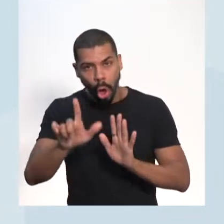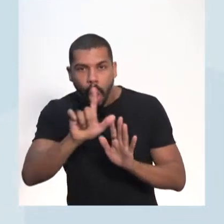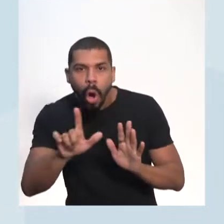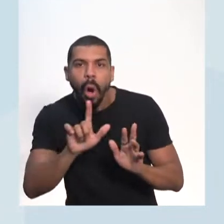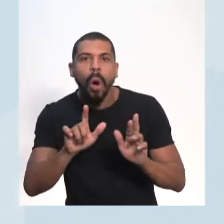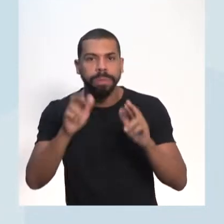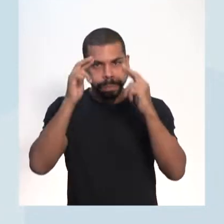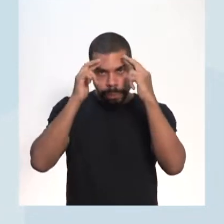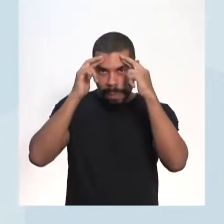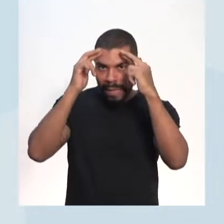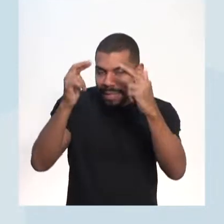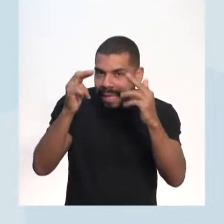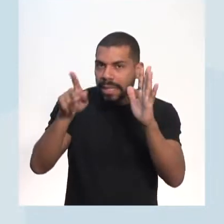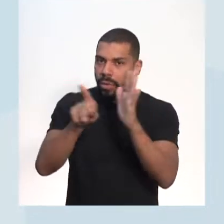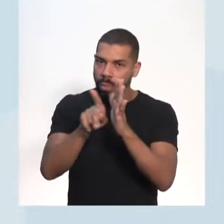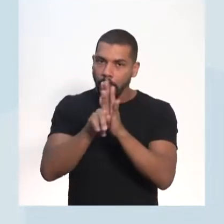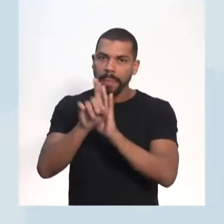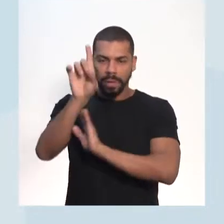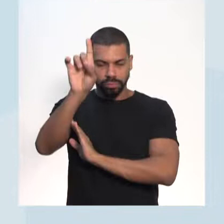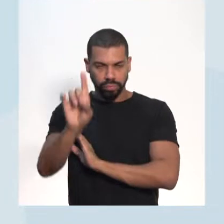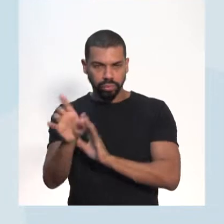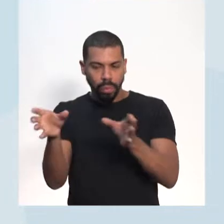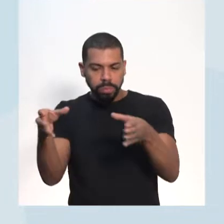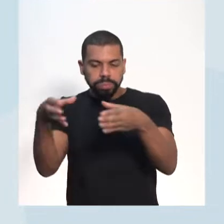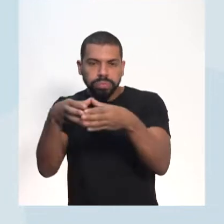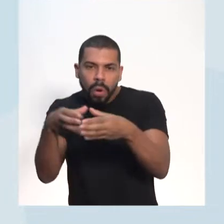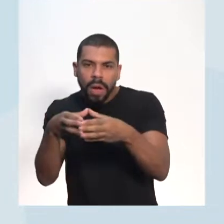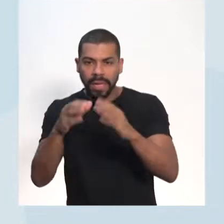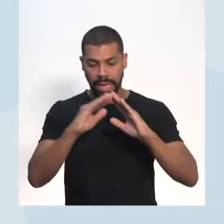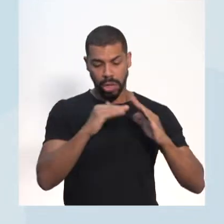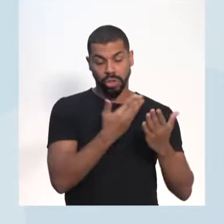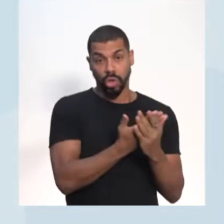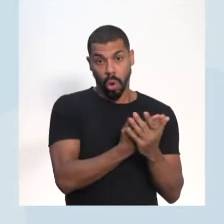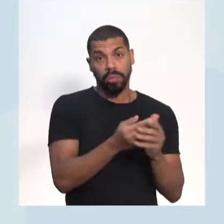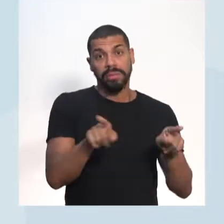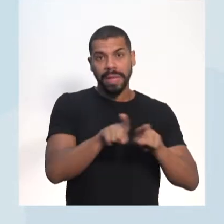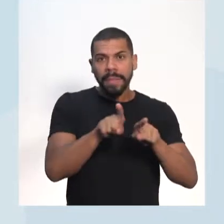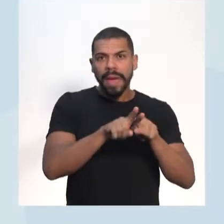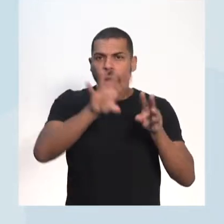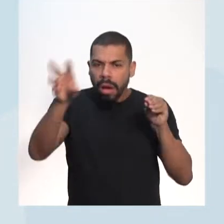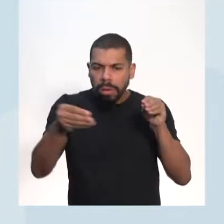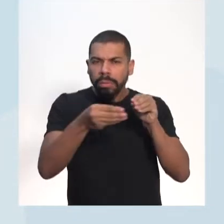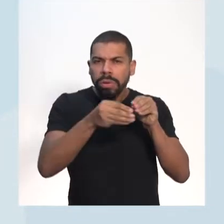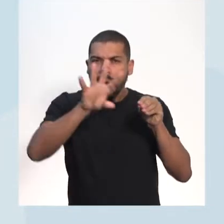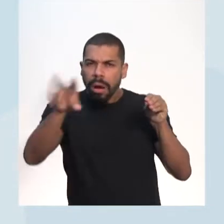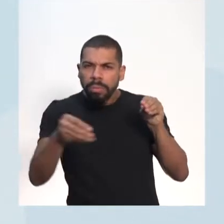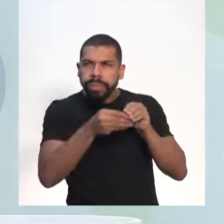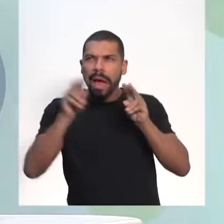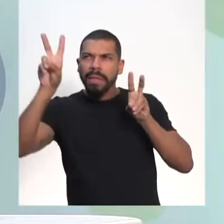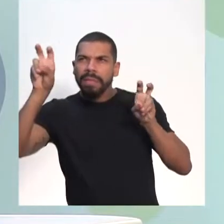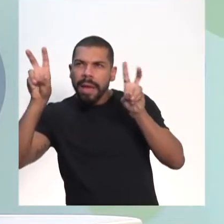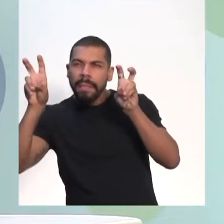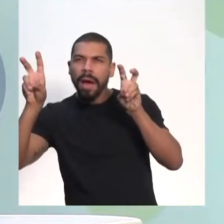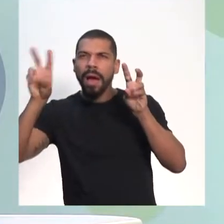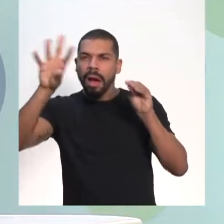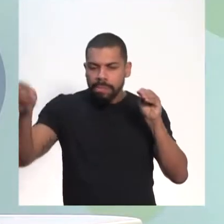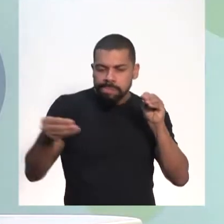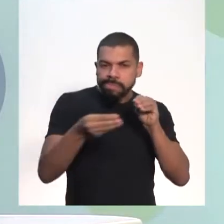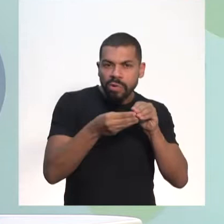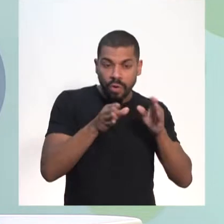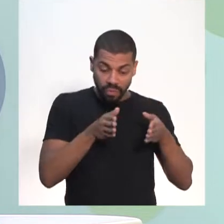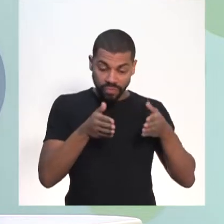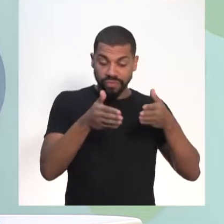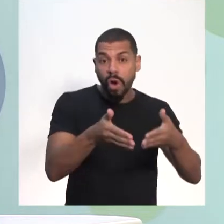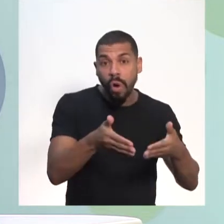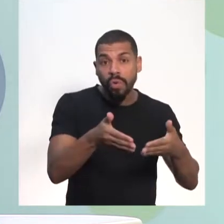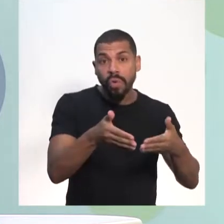própria diretoria de ensino, da própria unidade escolar, para que vocês acrescentem outros temas, deem foco,